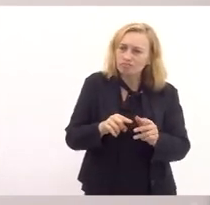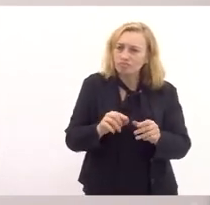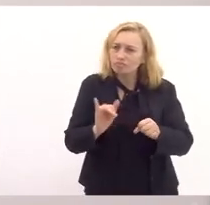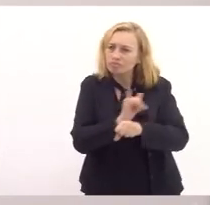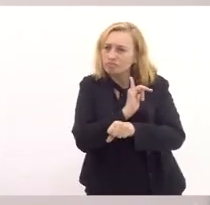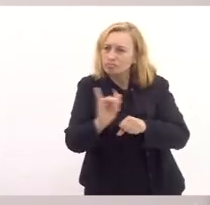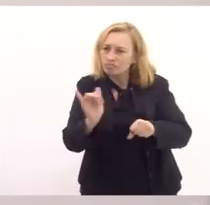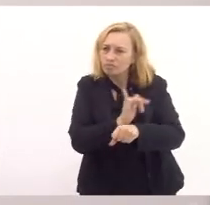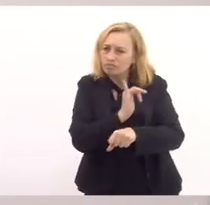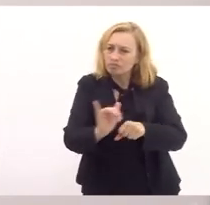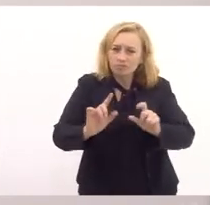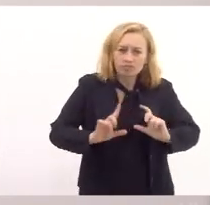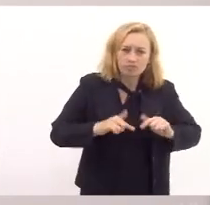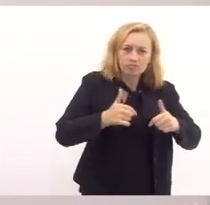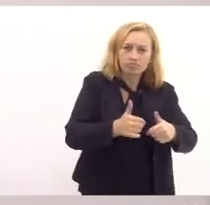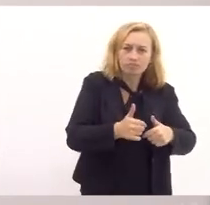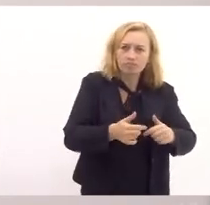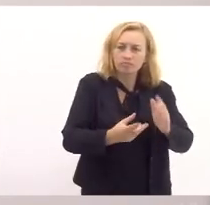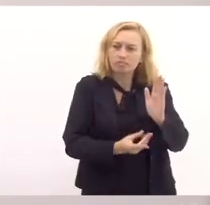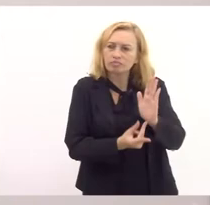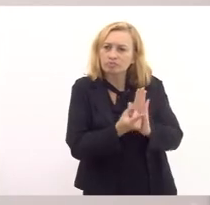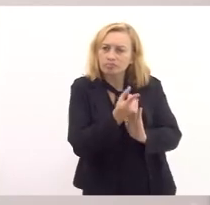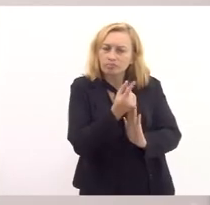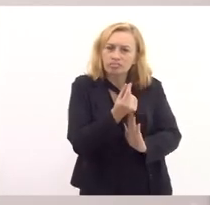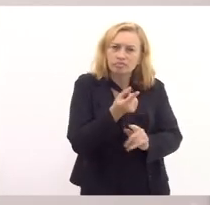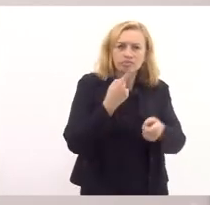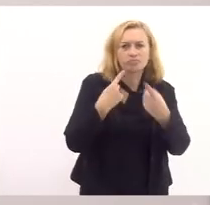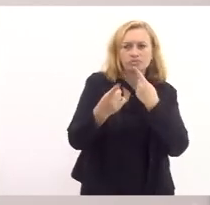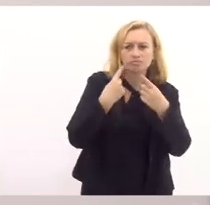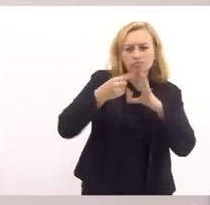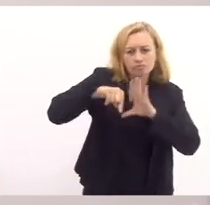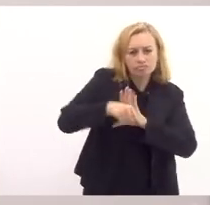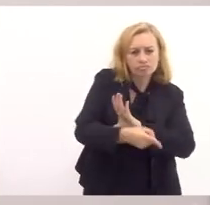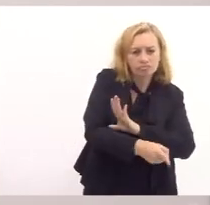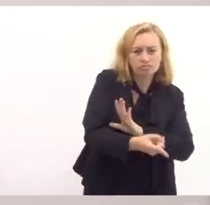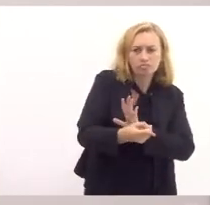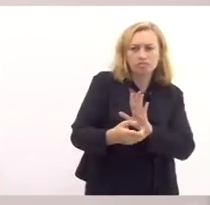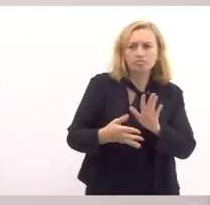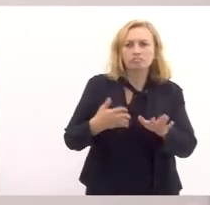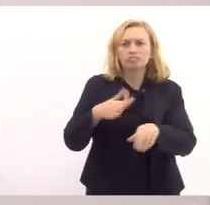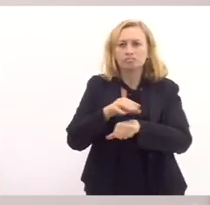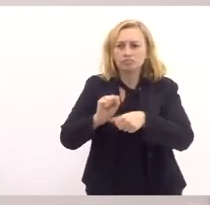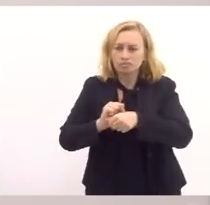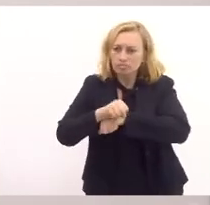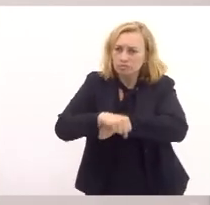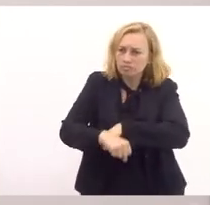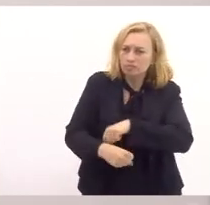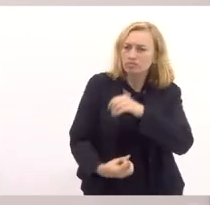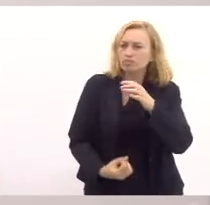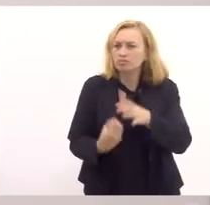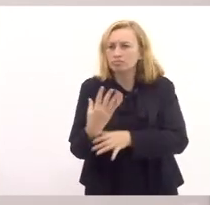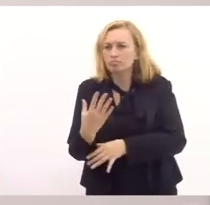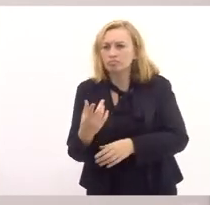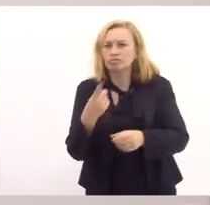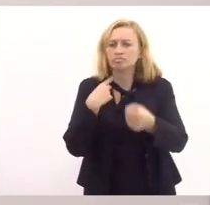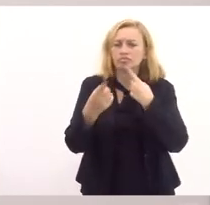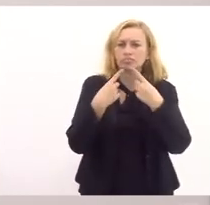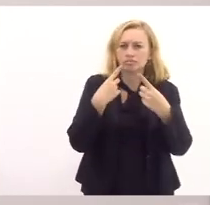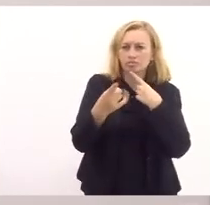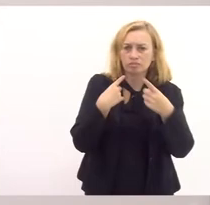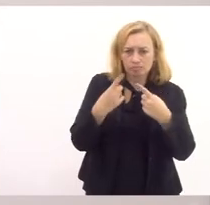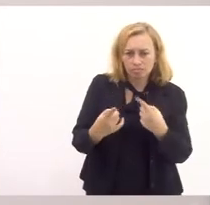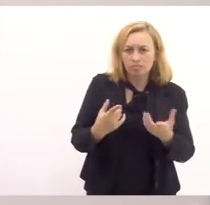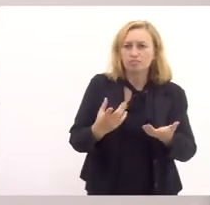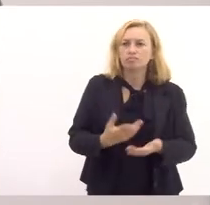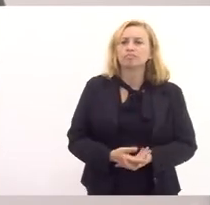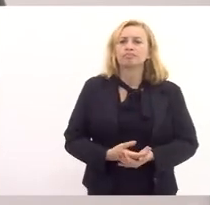de financiamento, discutir a fundo, fazer seminário, debater e tirar conclusões rápidas,